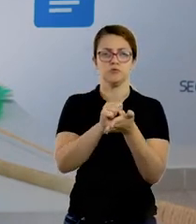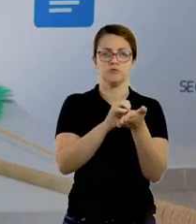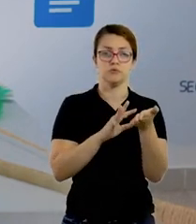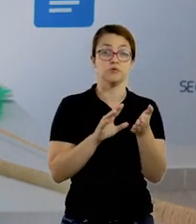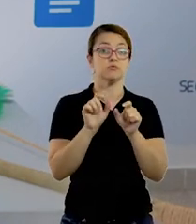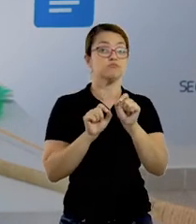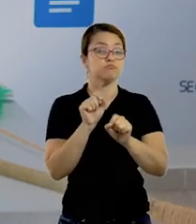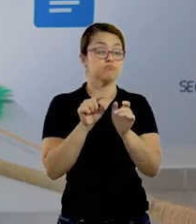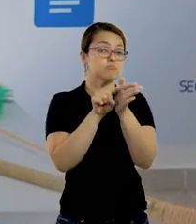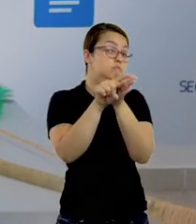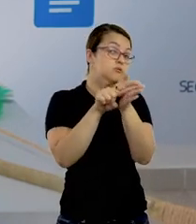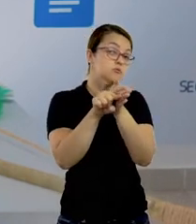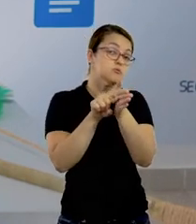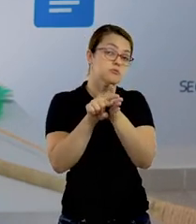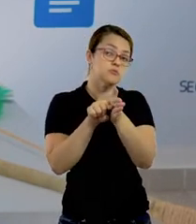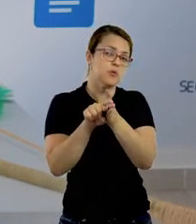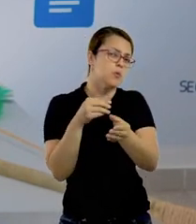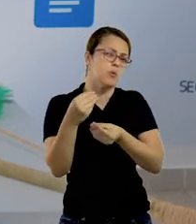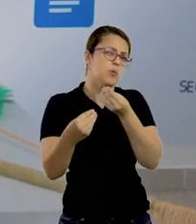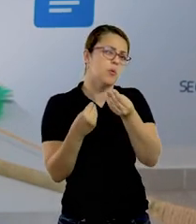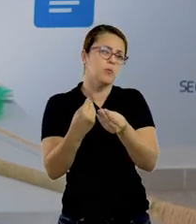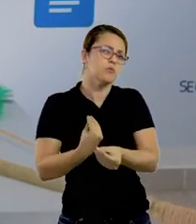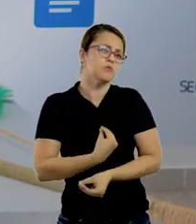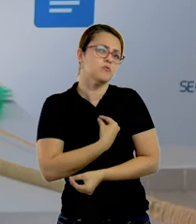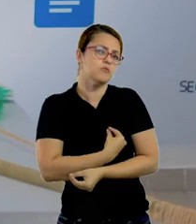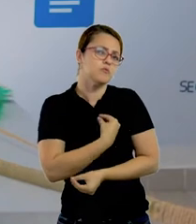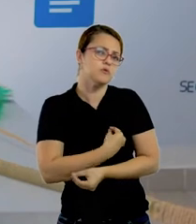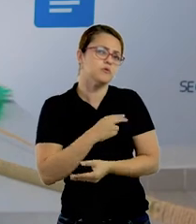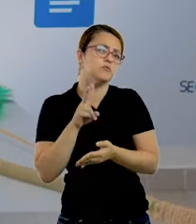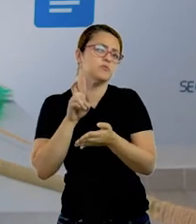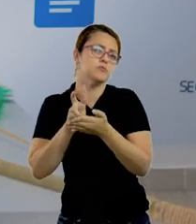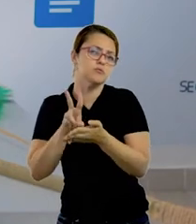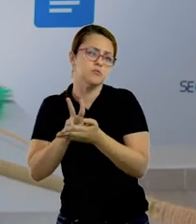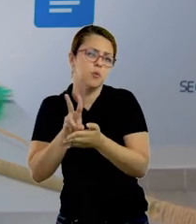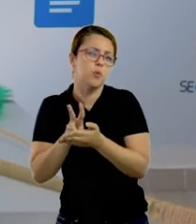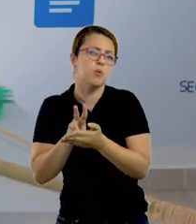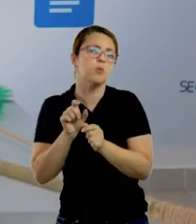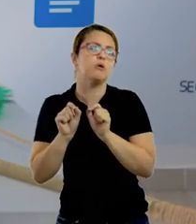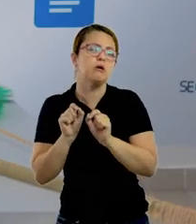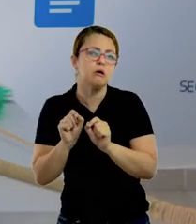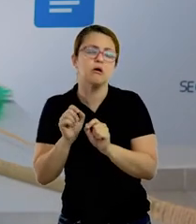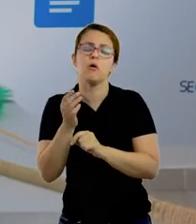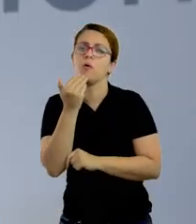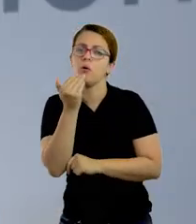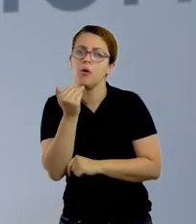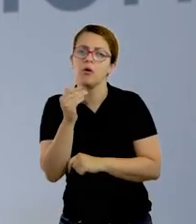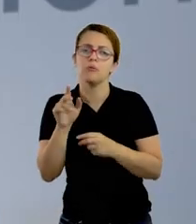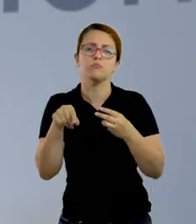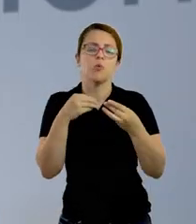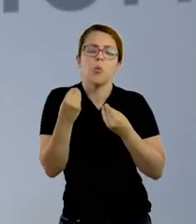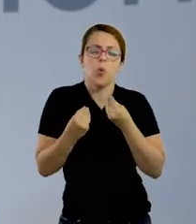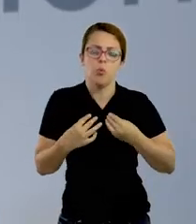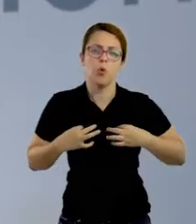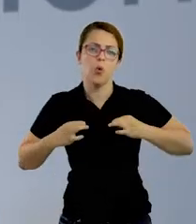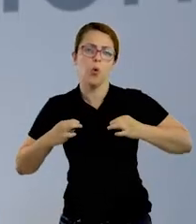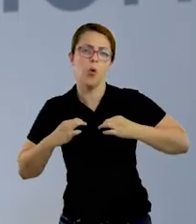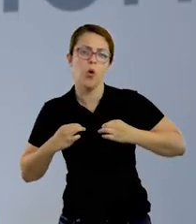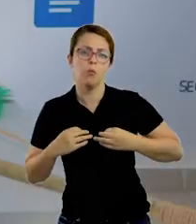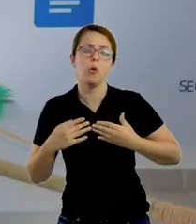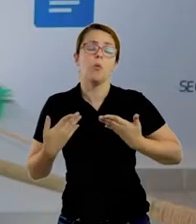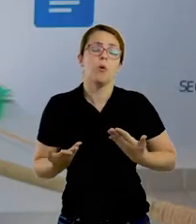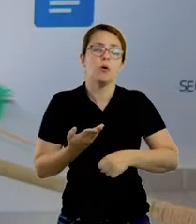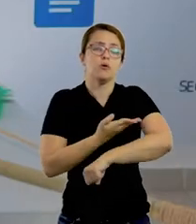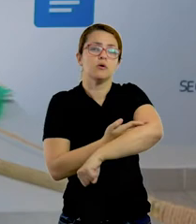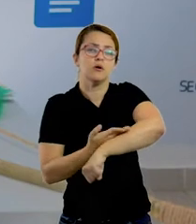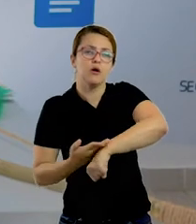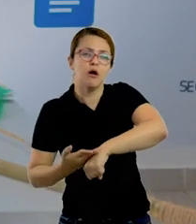atividade 1, você vai fazer uma pesquisa. Como vivem os índios? Qual é a forma de alimentação? Como se vestem, quais são